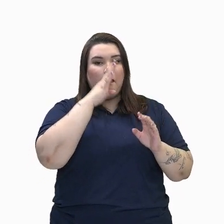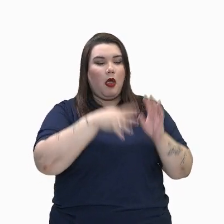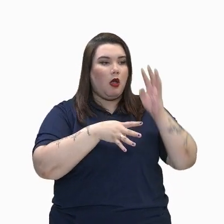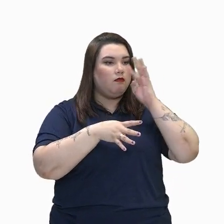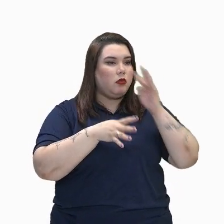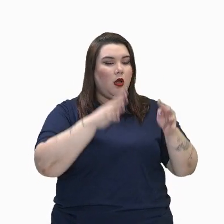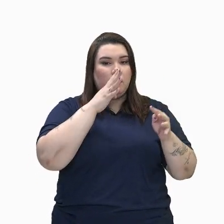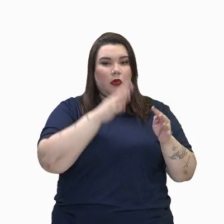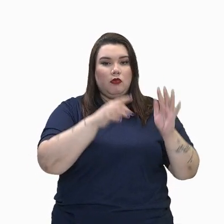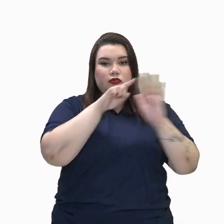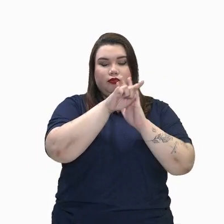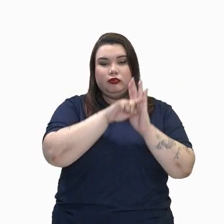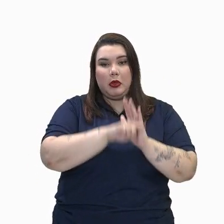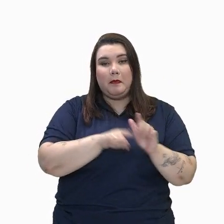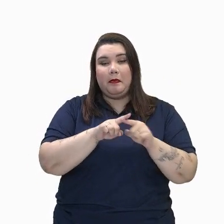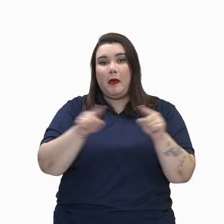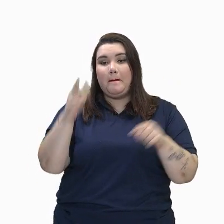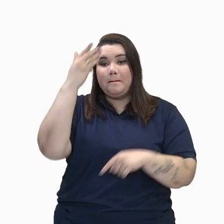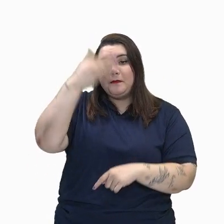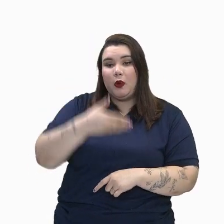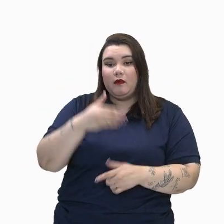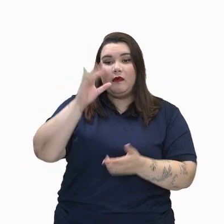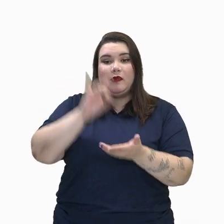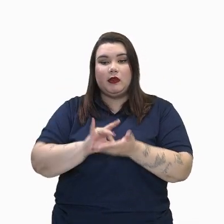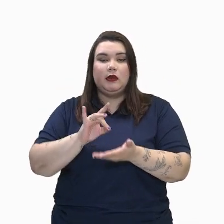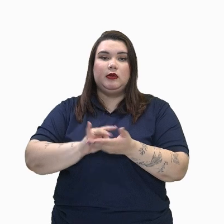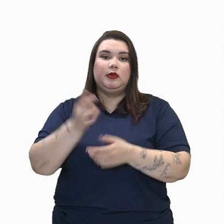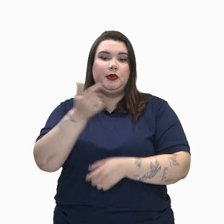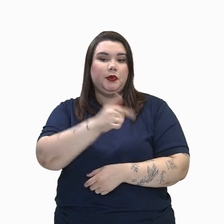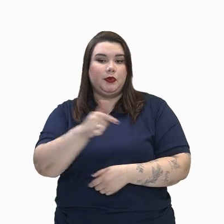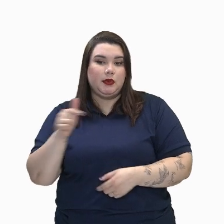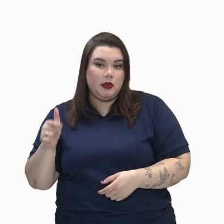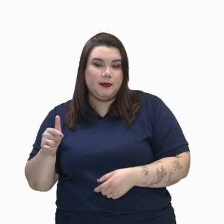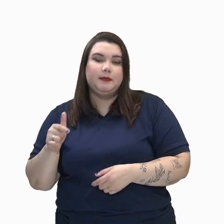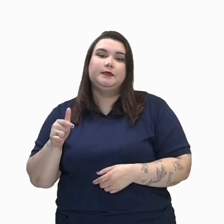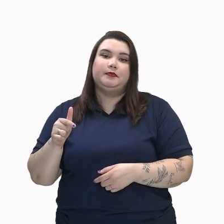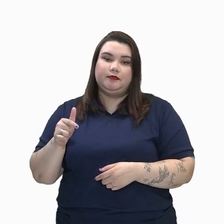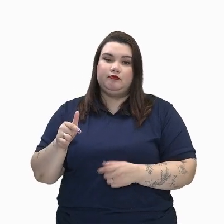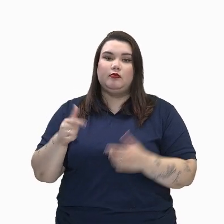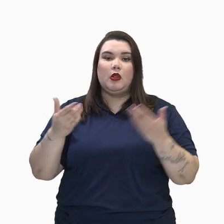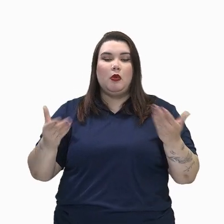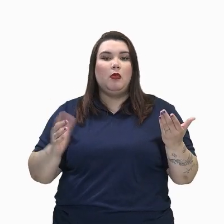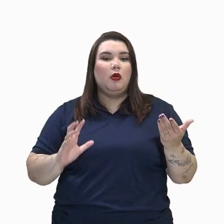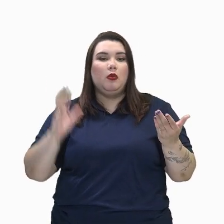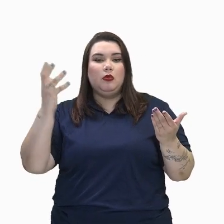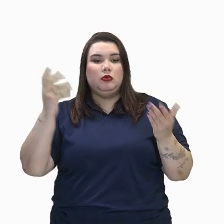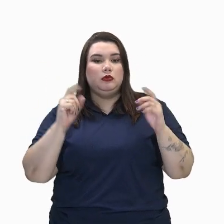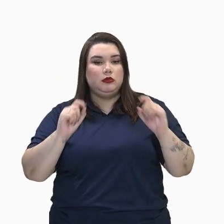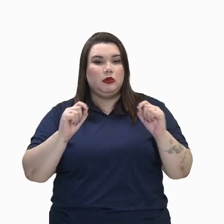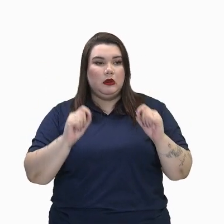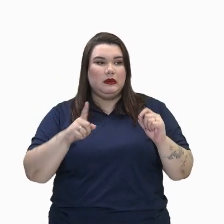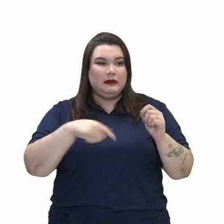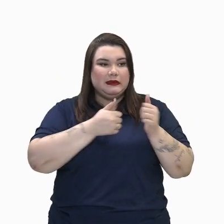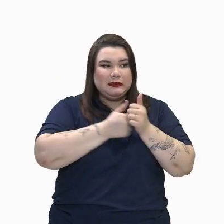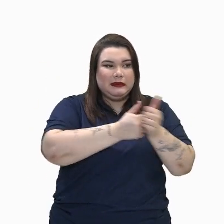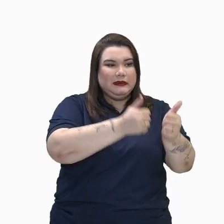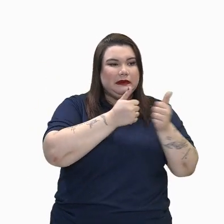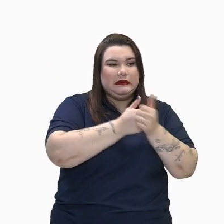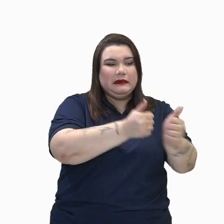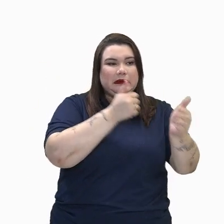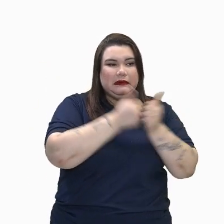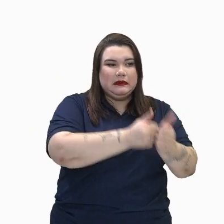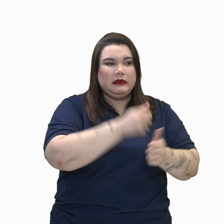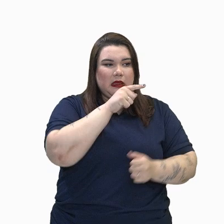e investigações sem provas concretas. Então, o que ocorreu? Foi uma verdadeira caça às